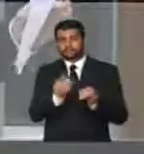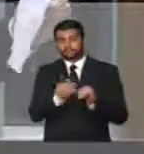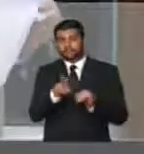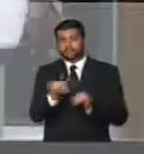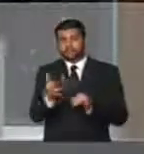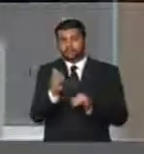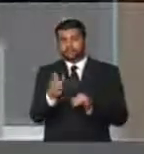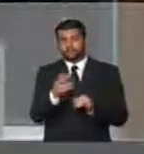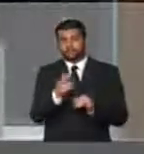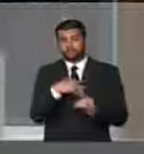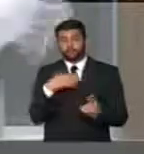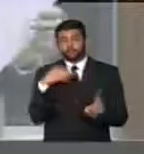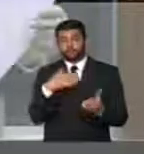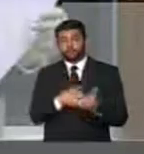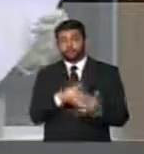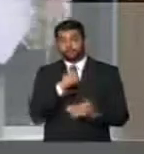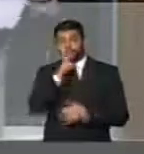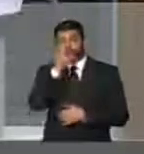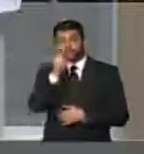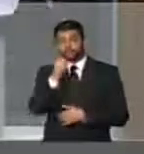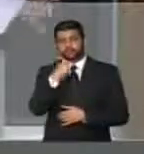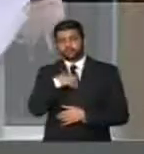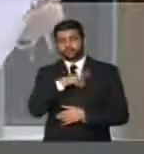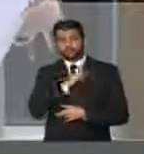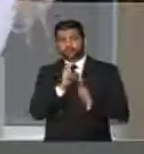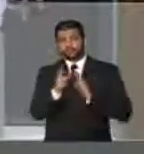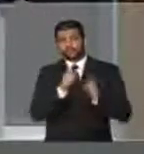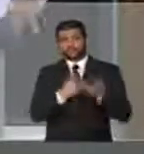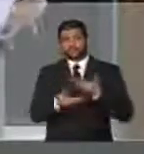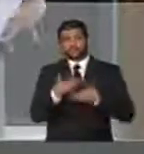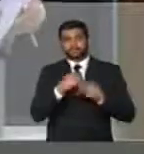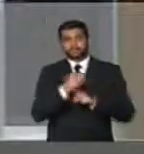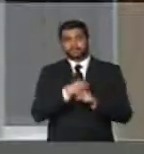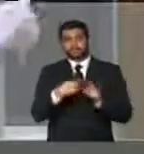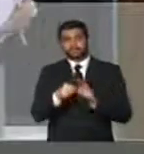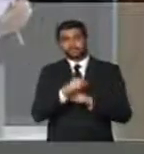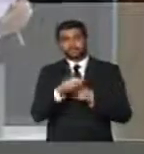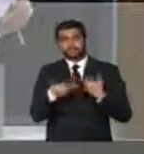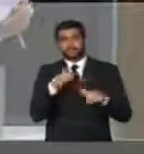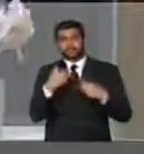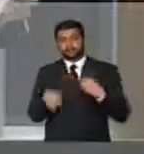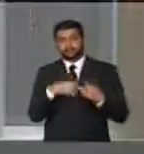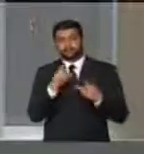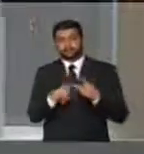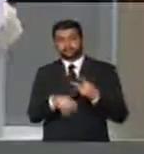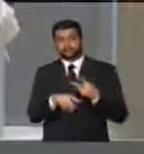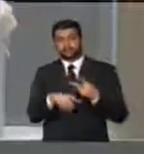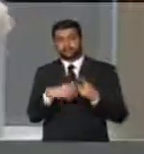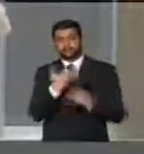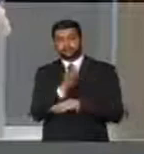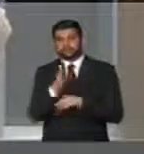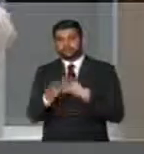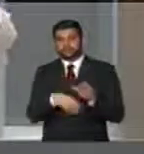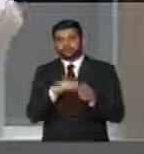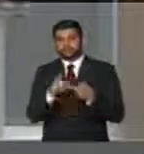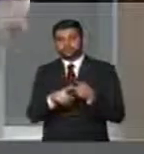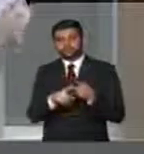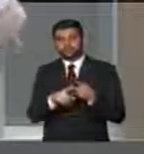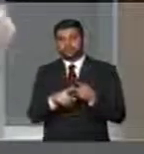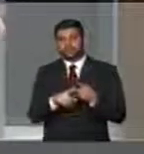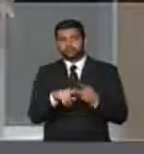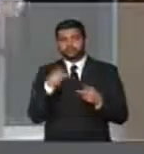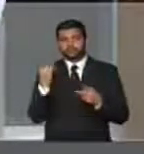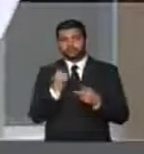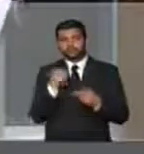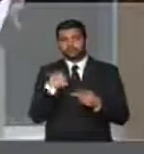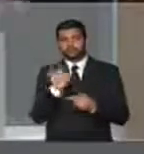mineradores querem, com um impacto brutal sobre as relações sociais, trabalhistas, ambientais,